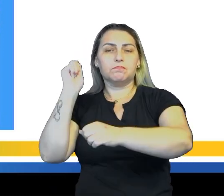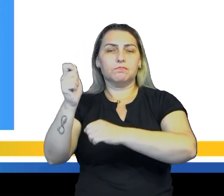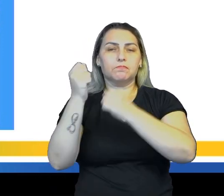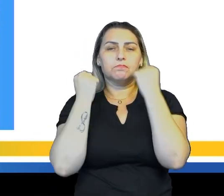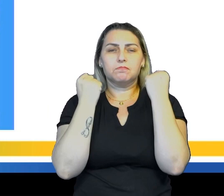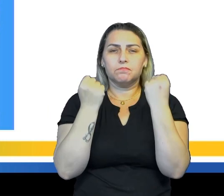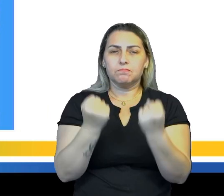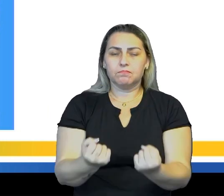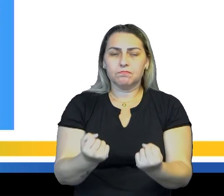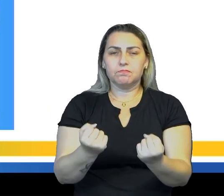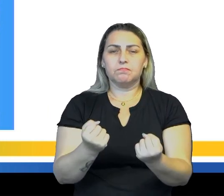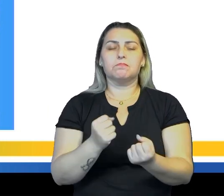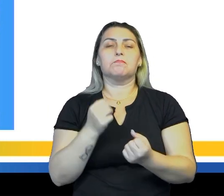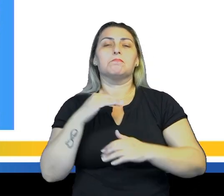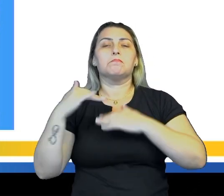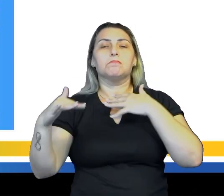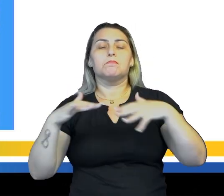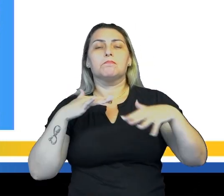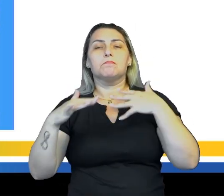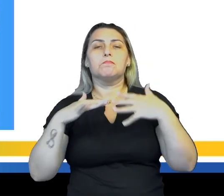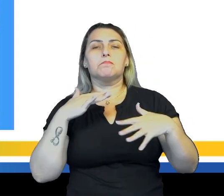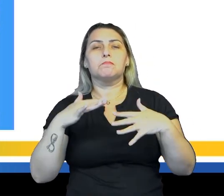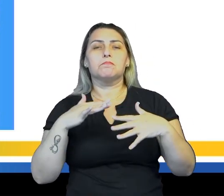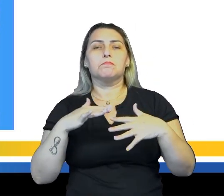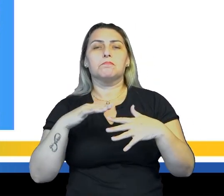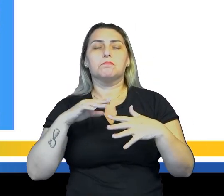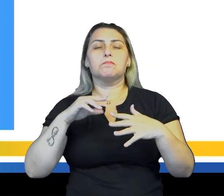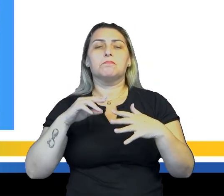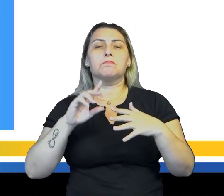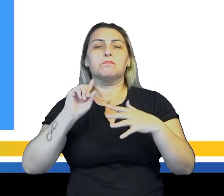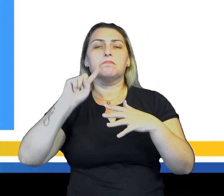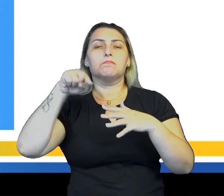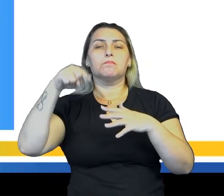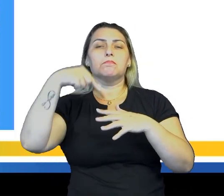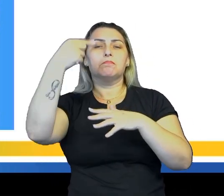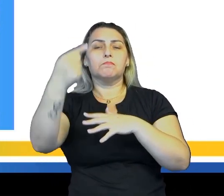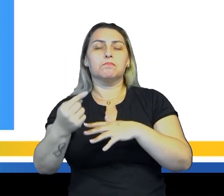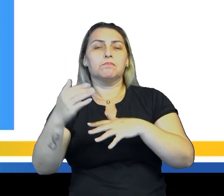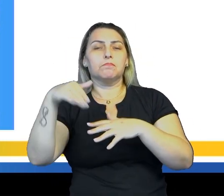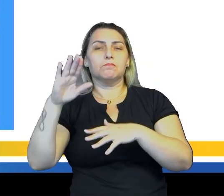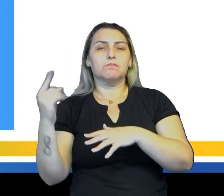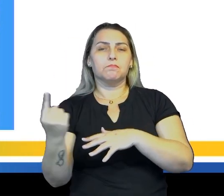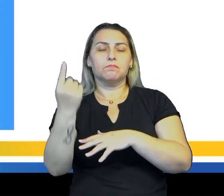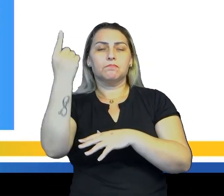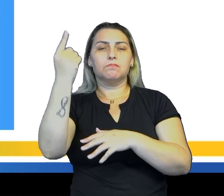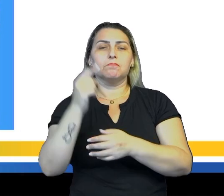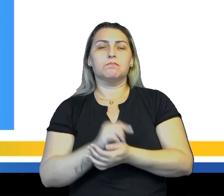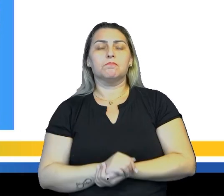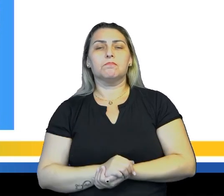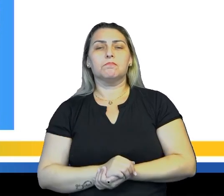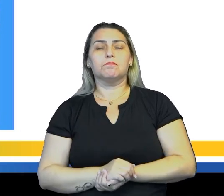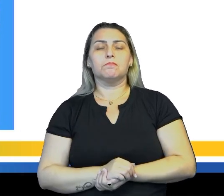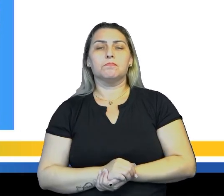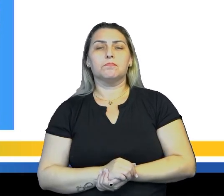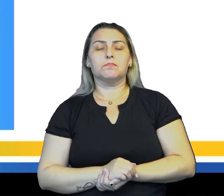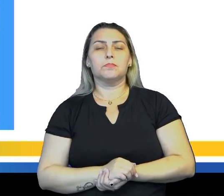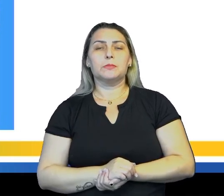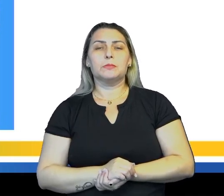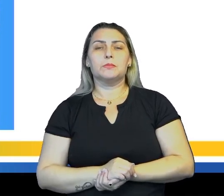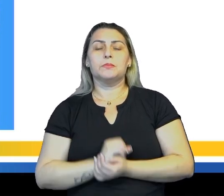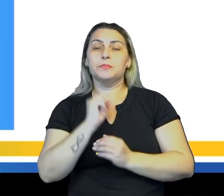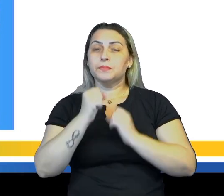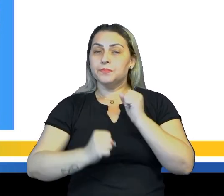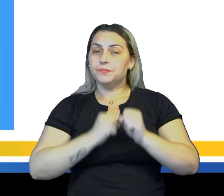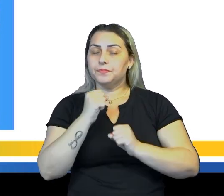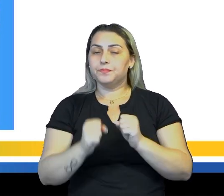peso que é o movimento salto em altura para quem pula mais alto ó 400 metros já tá vendo que não é